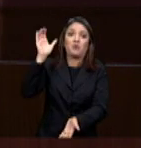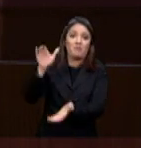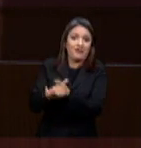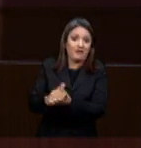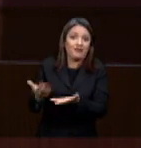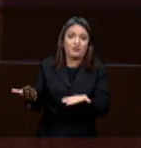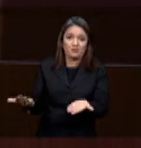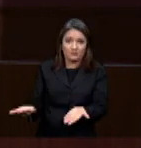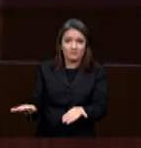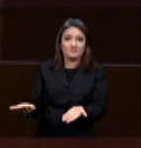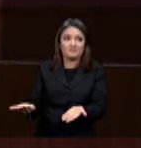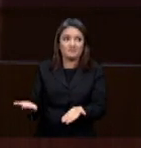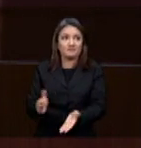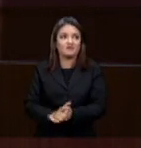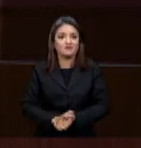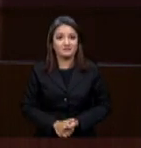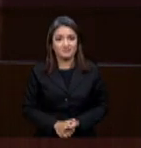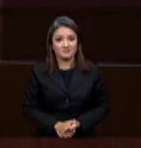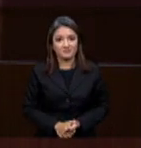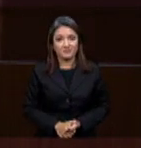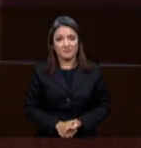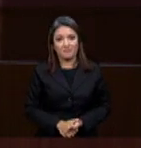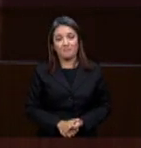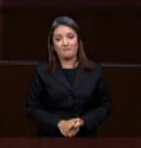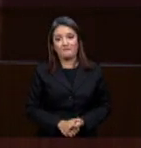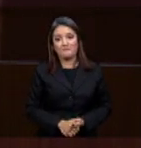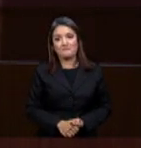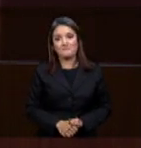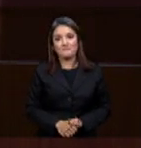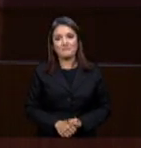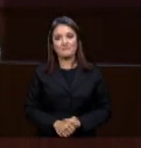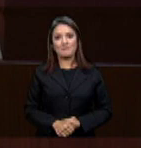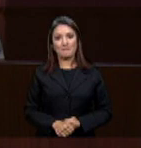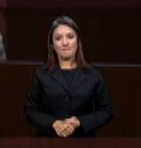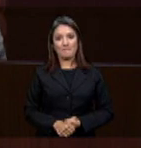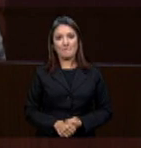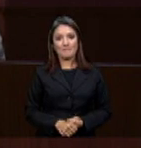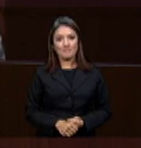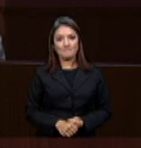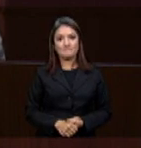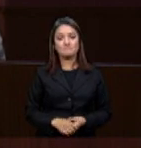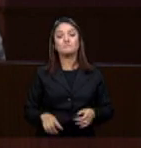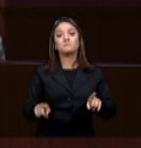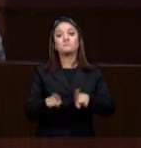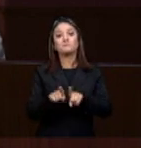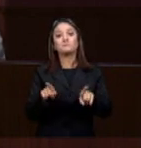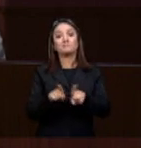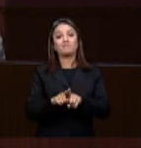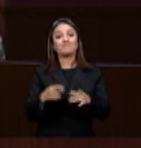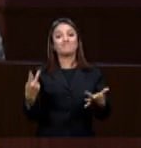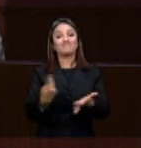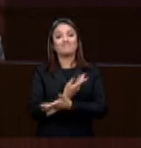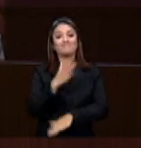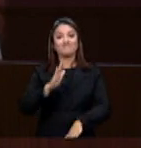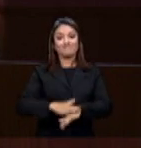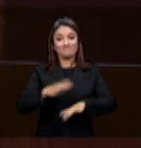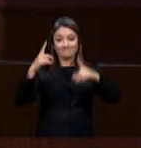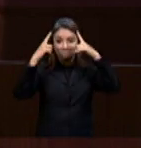casa não tem outra explicação é expostas também a violência doméstica